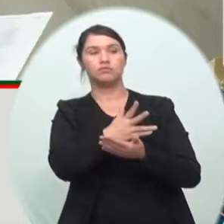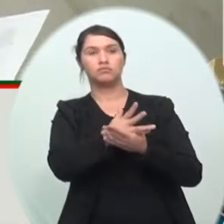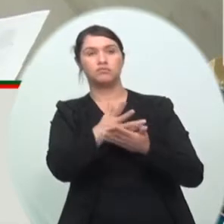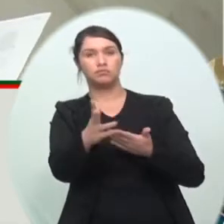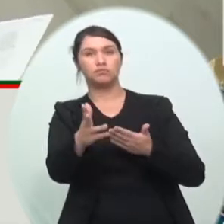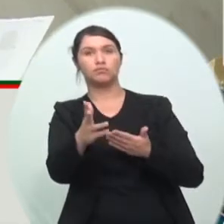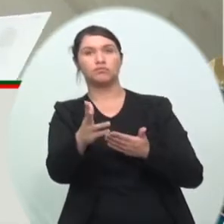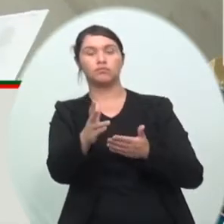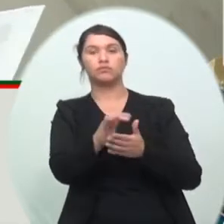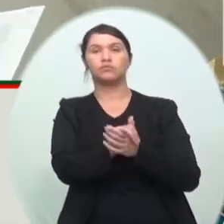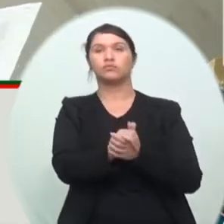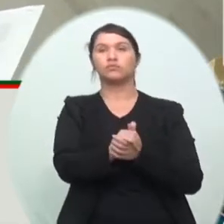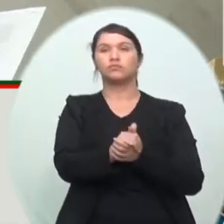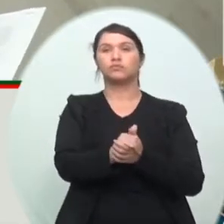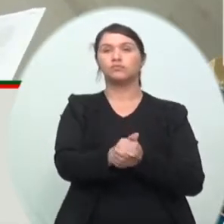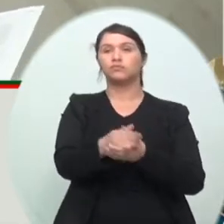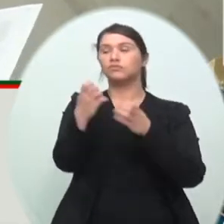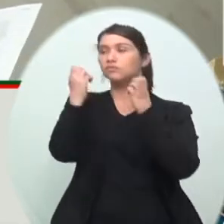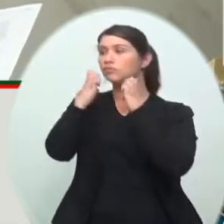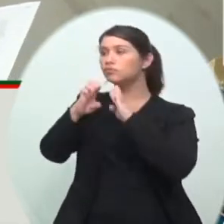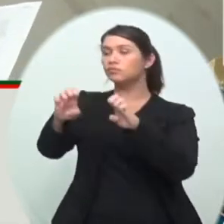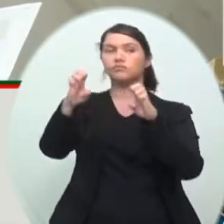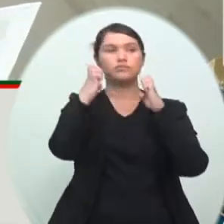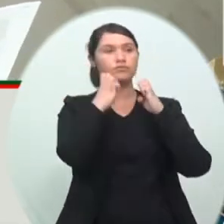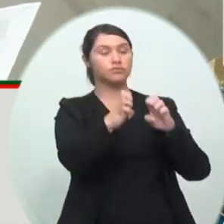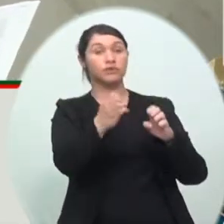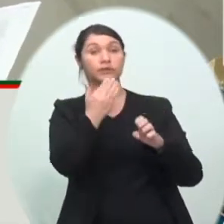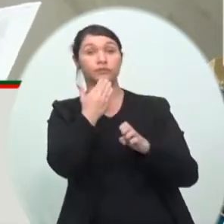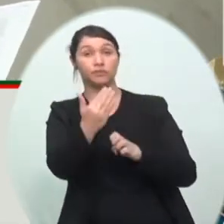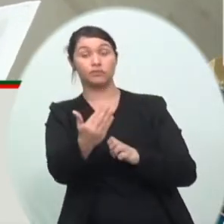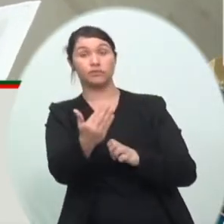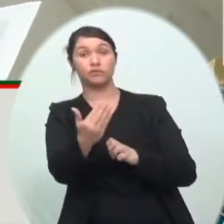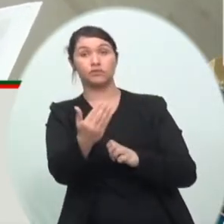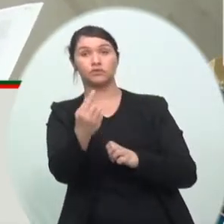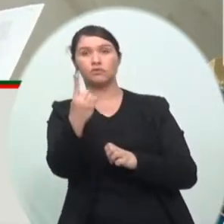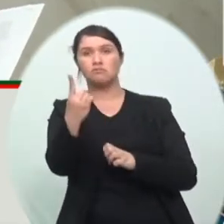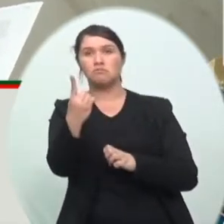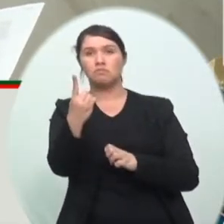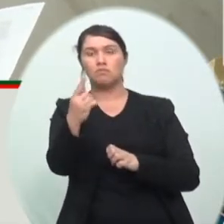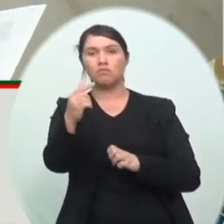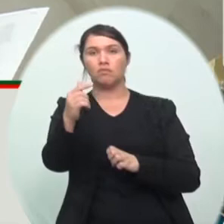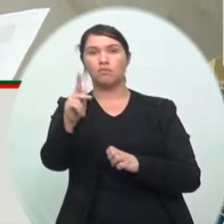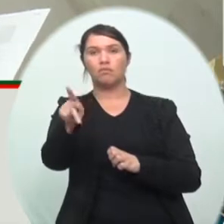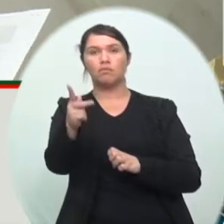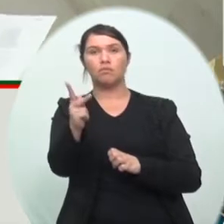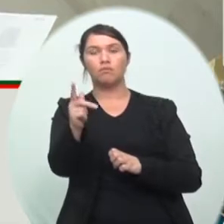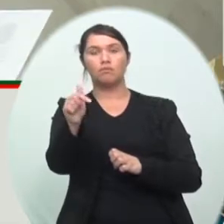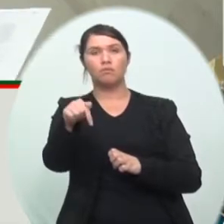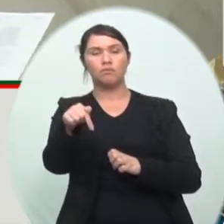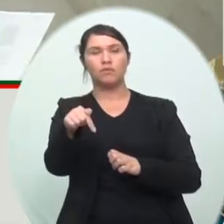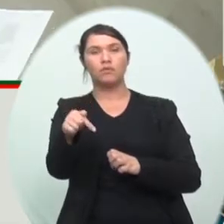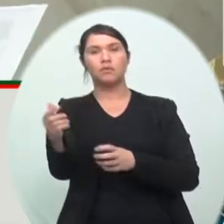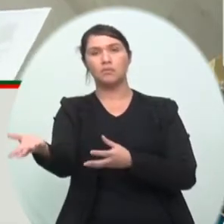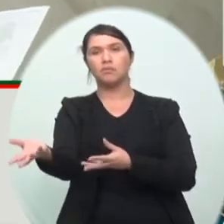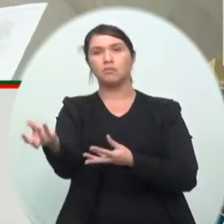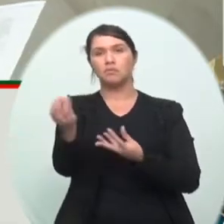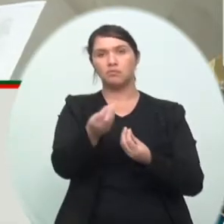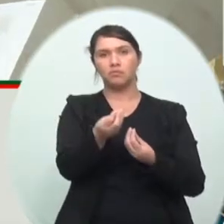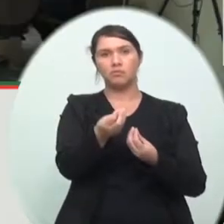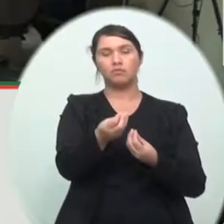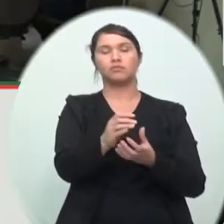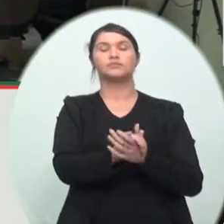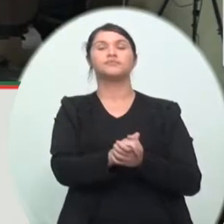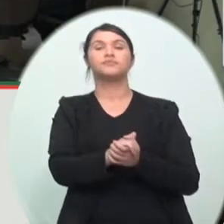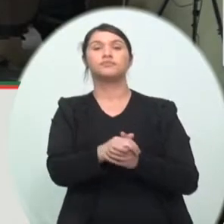evangelizadora, aproveitando a ocasião para pedir a doação de 1 quilo de alimento não perecível aos participantes do encontro. Os